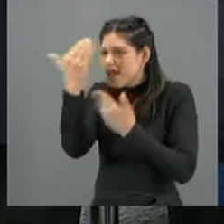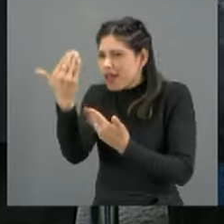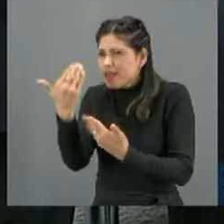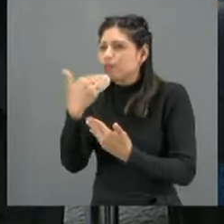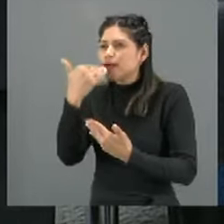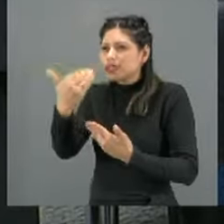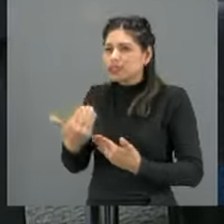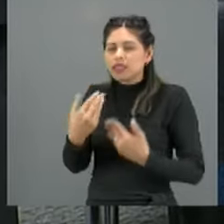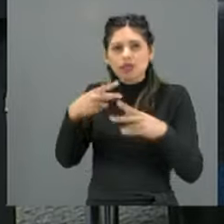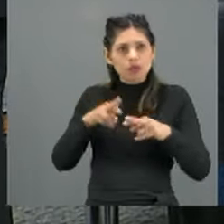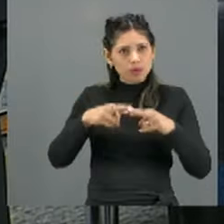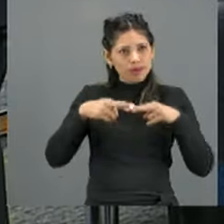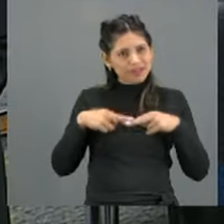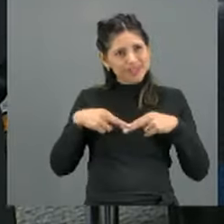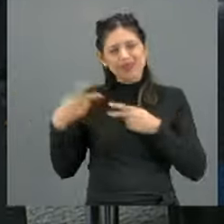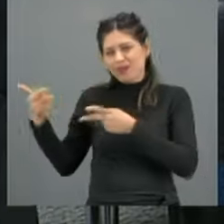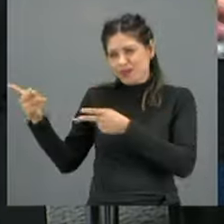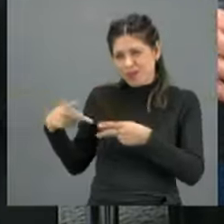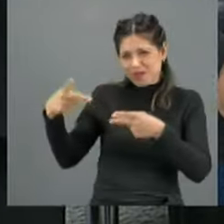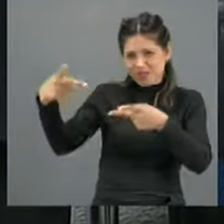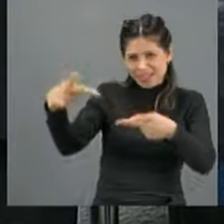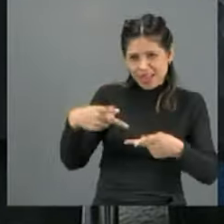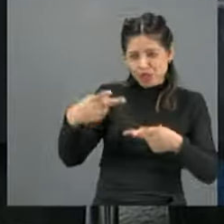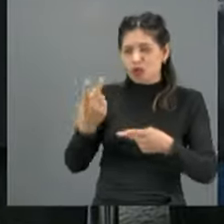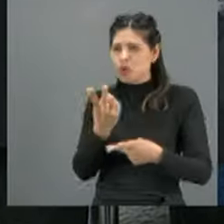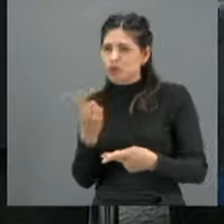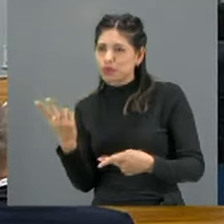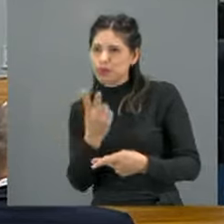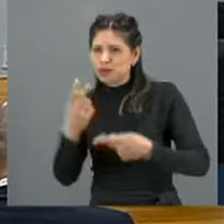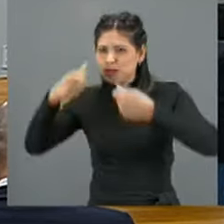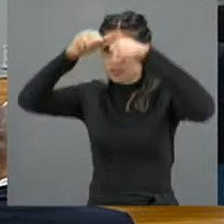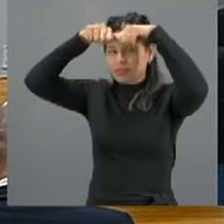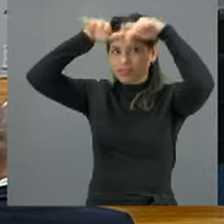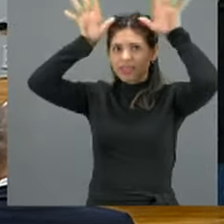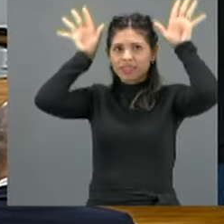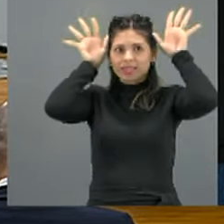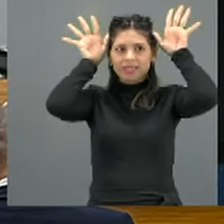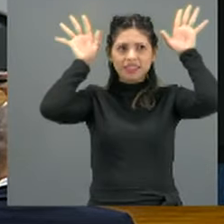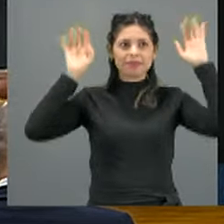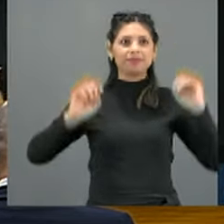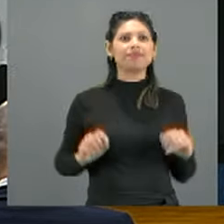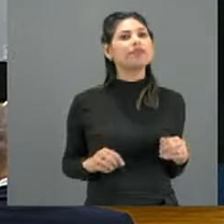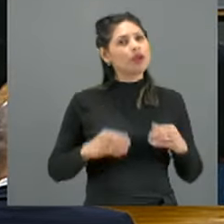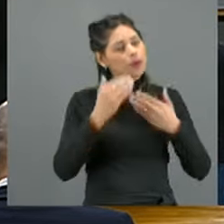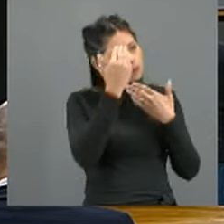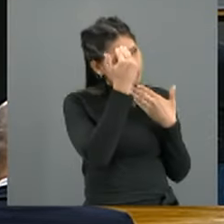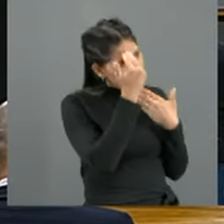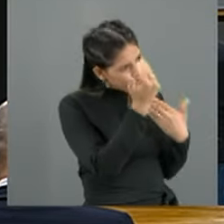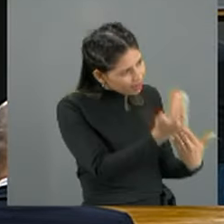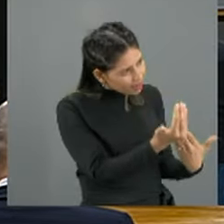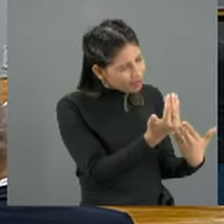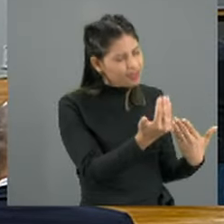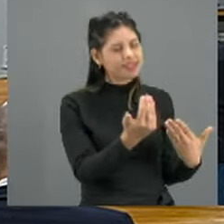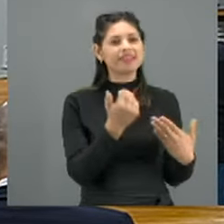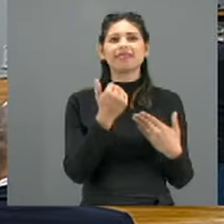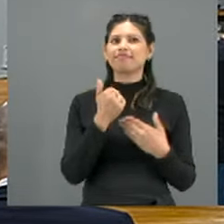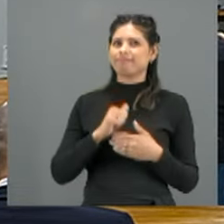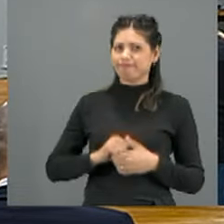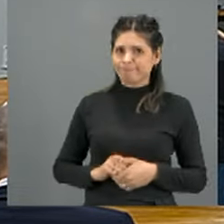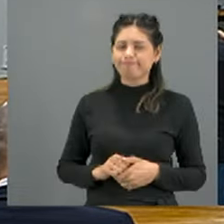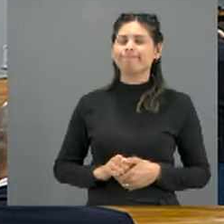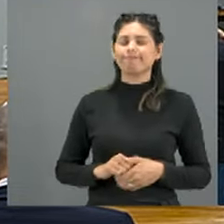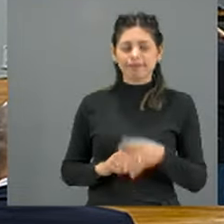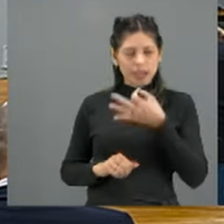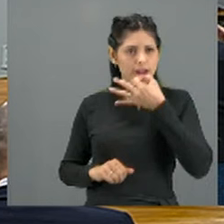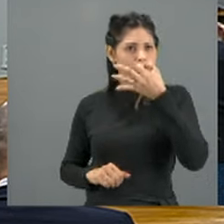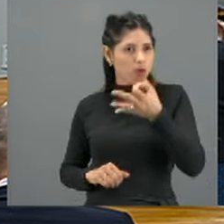convidado os dois caciques para estar aqui hoje presente. Obrigado, senador Mauro. Obrigado pela dica, e que vai ser muito,